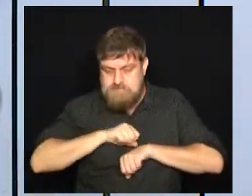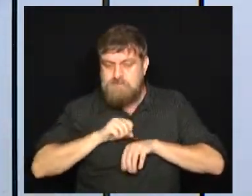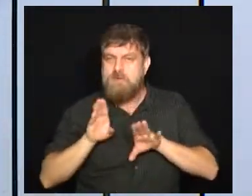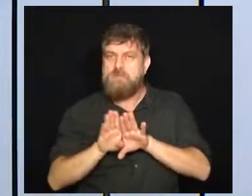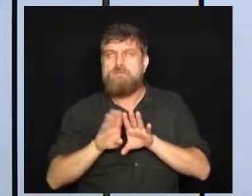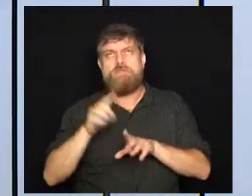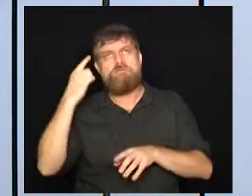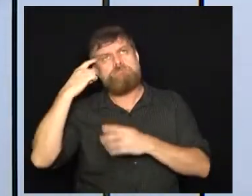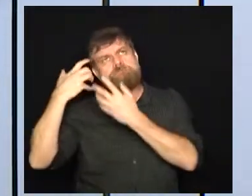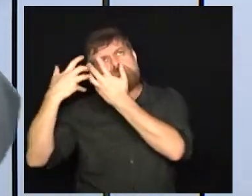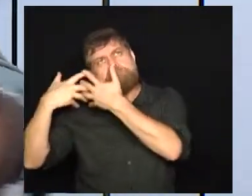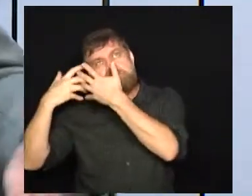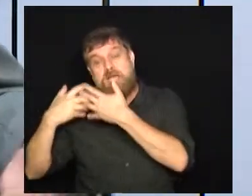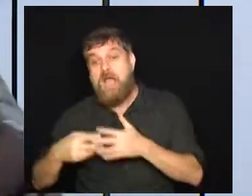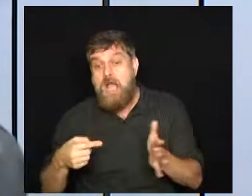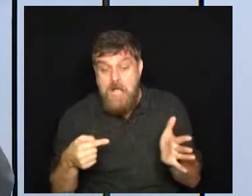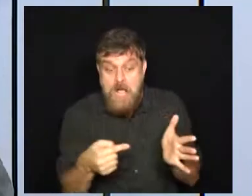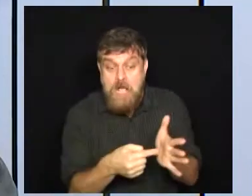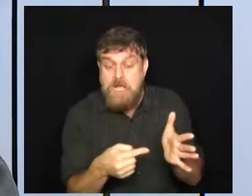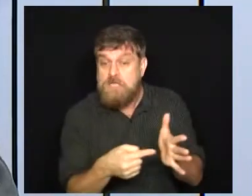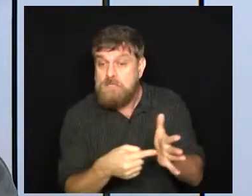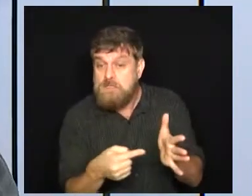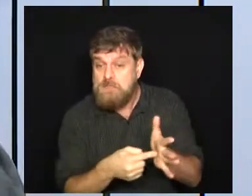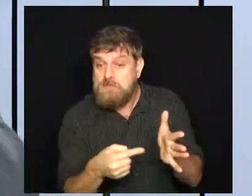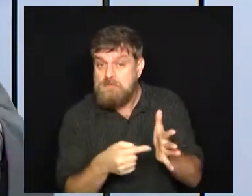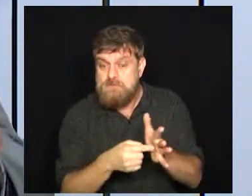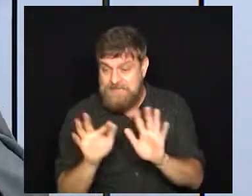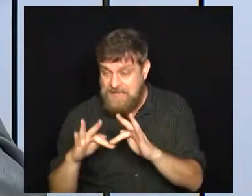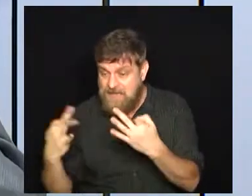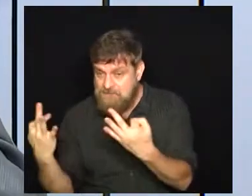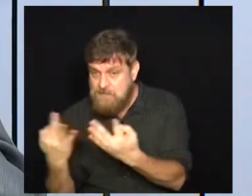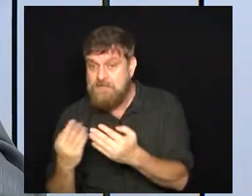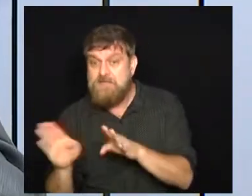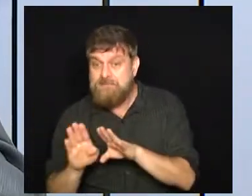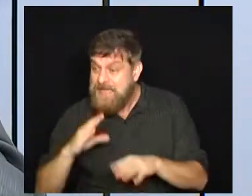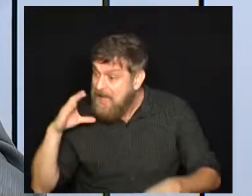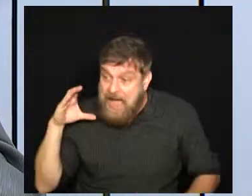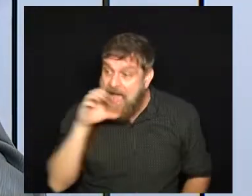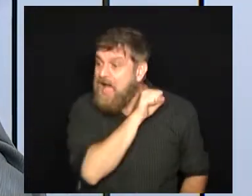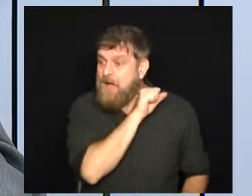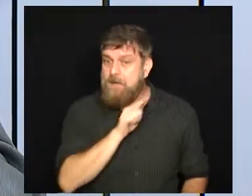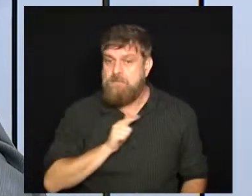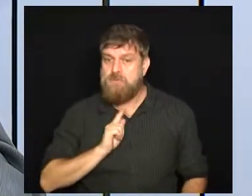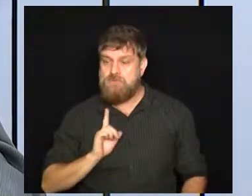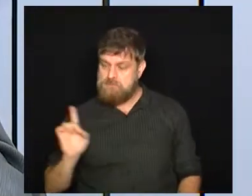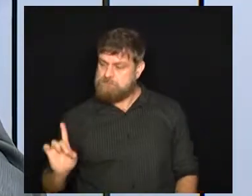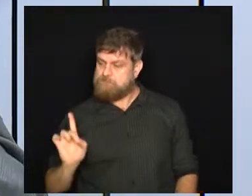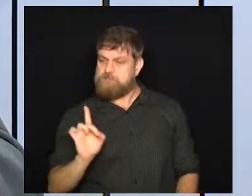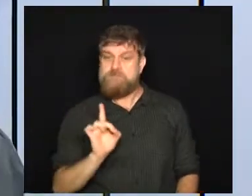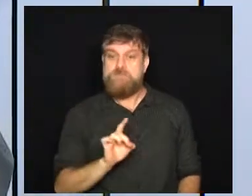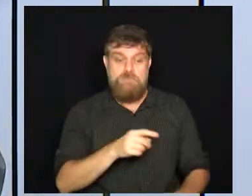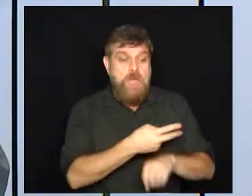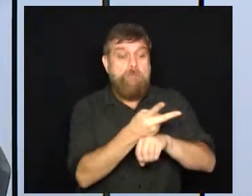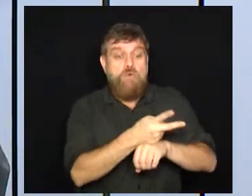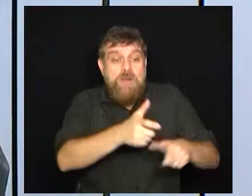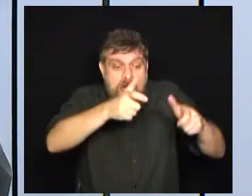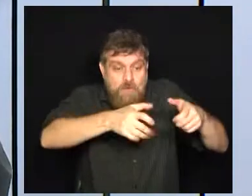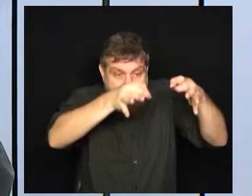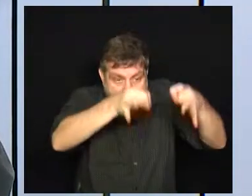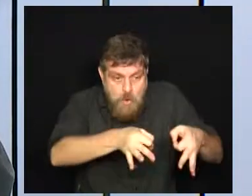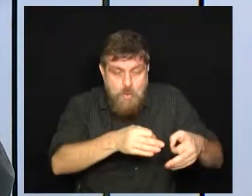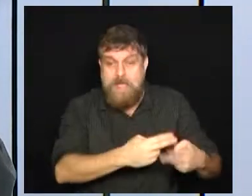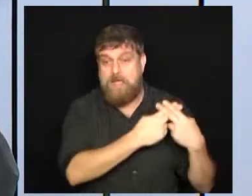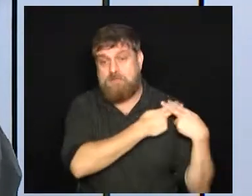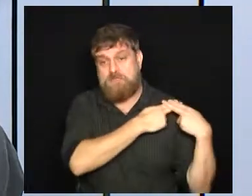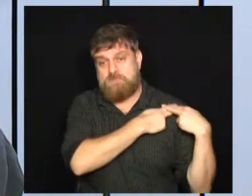com que as denúncias que acontecem no seio das famílias possam chegar mais rapidamente às autoridades. E também há